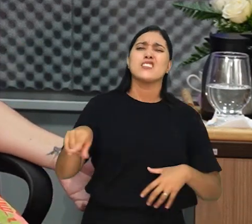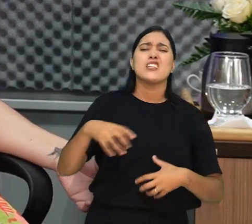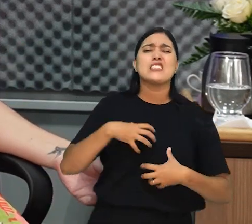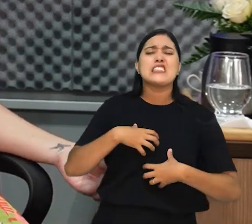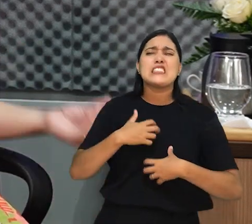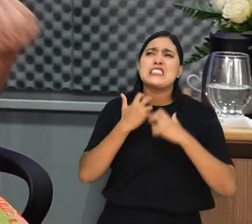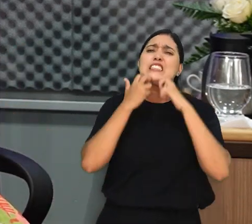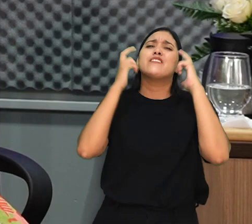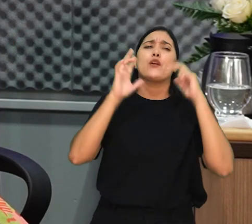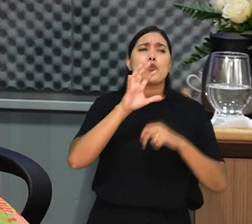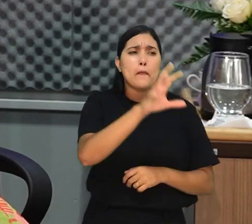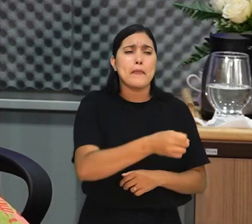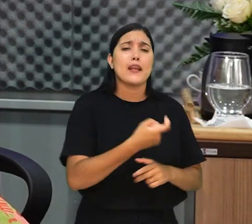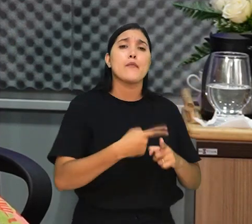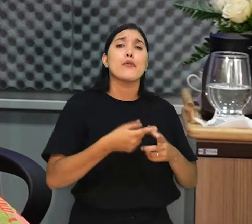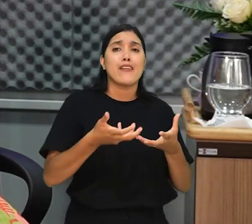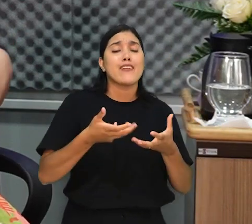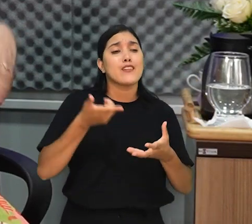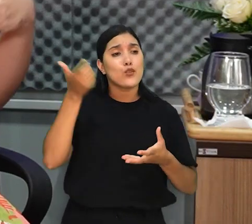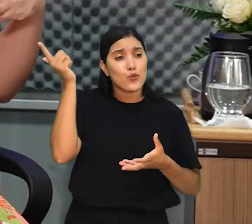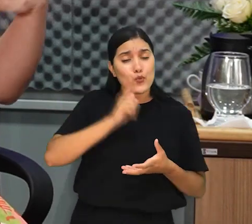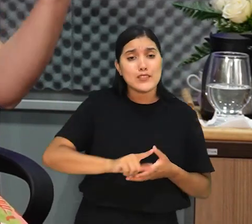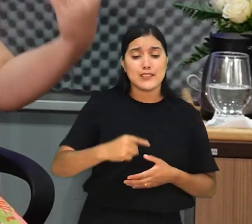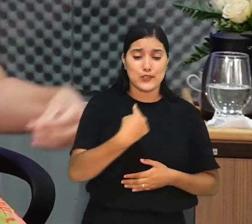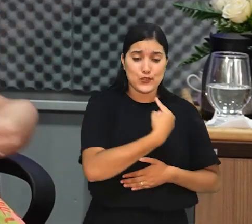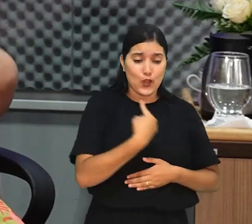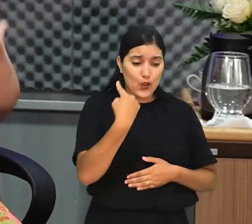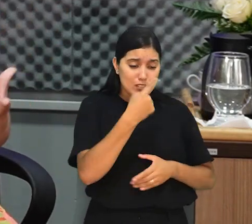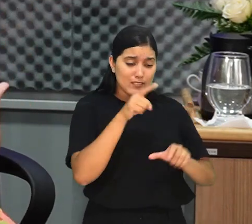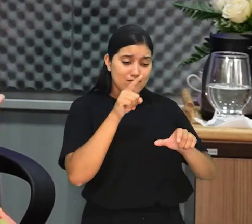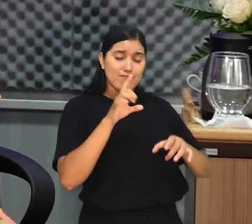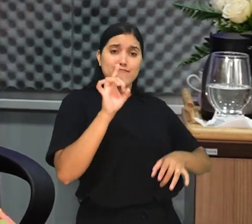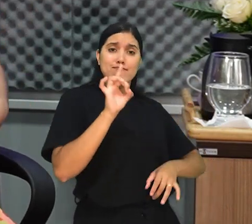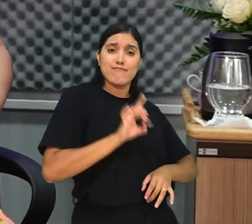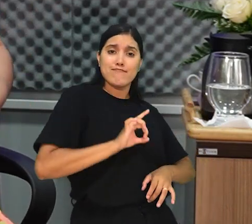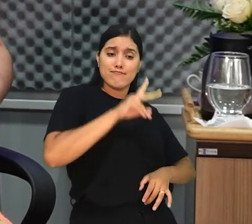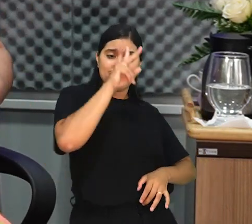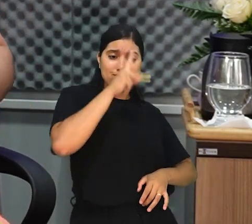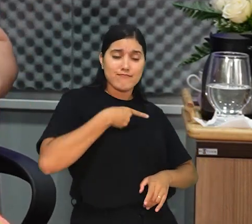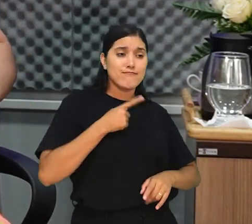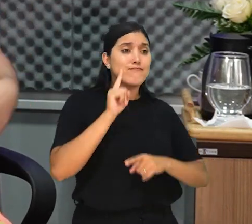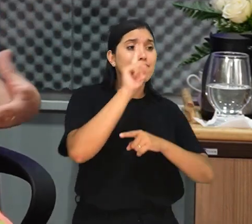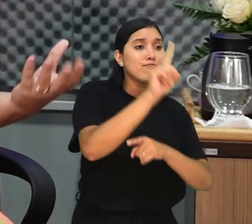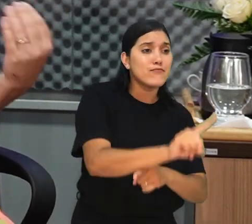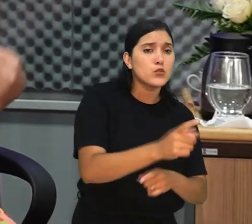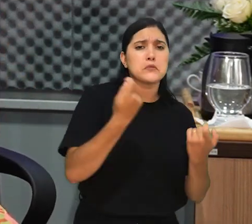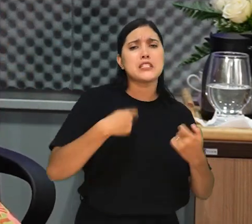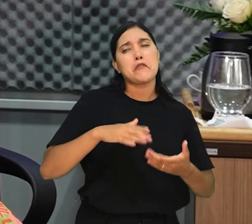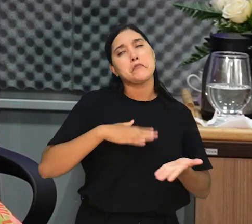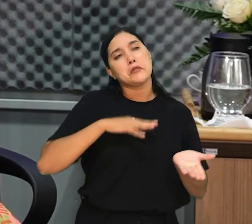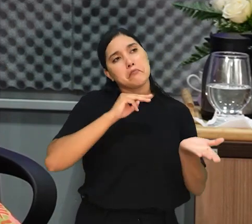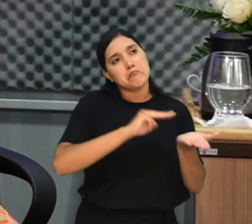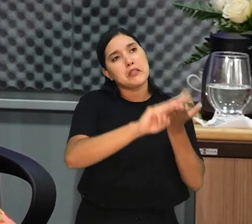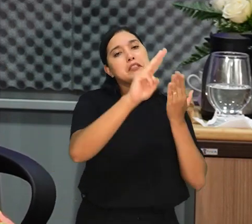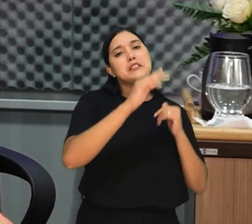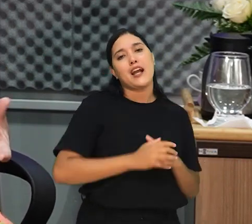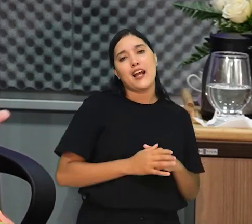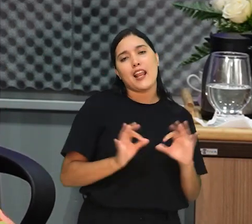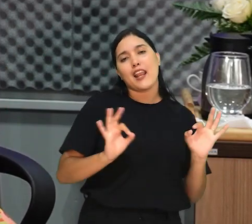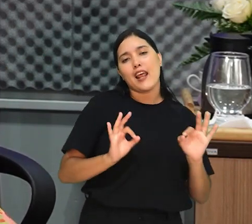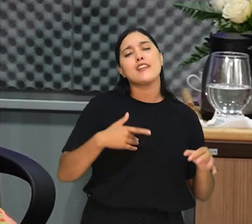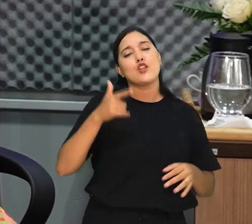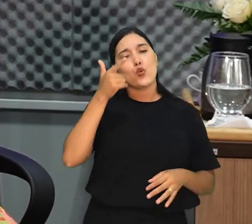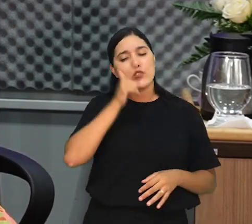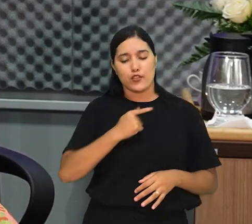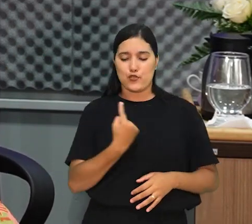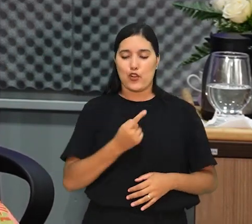porque eu imagino assim, que ele queria poder ele mesmo chegar lá e fazer, né, sem estar dependendo da minha mensagem, sem depender da